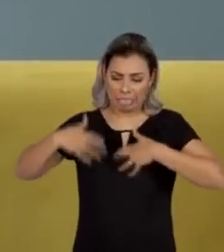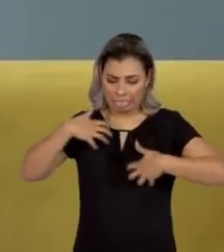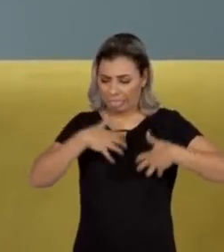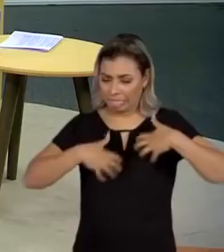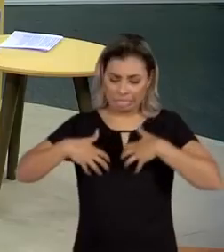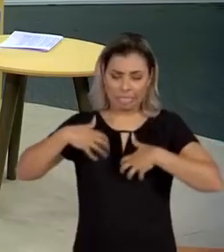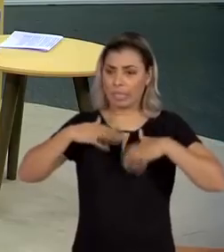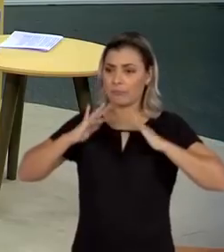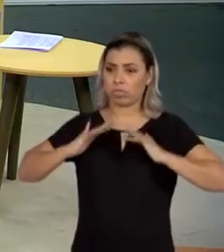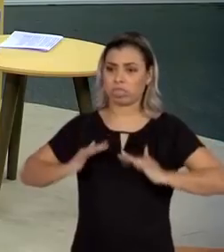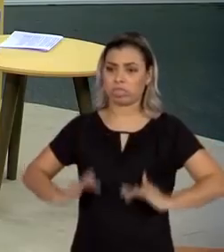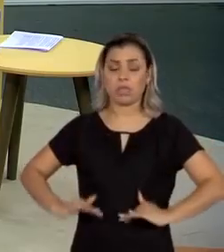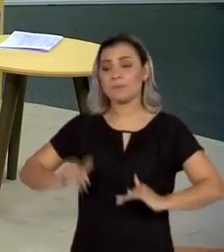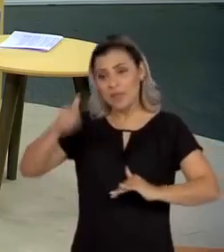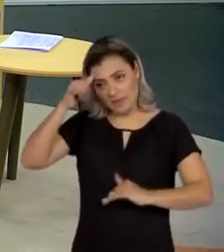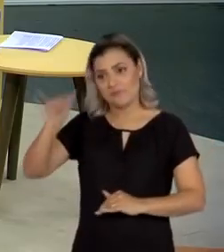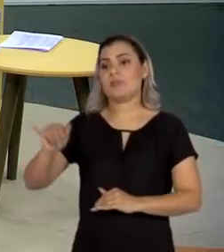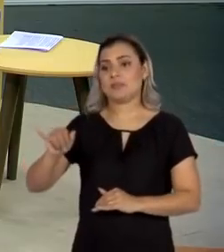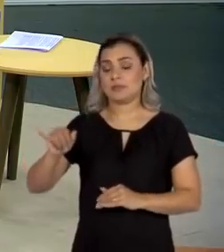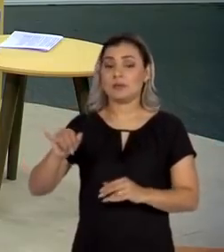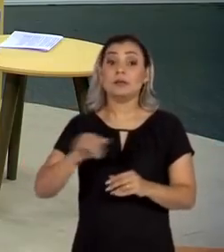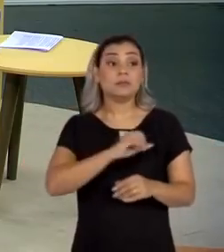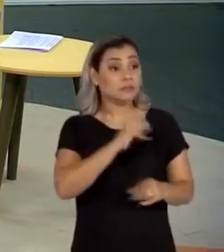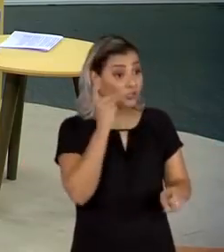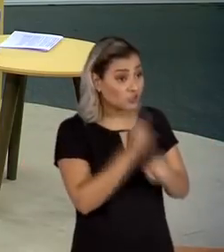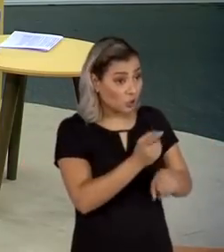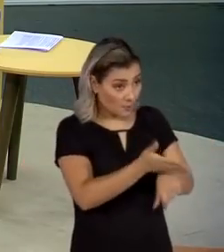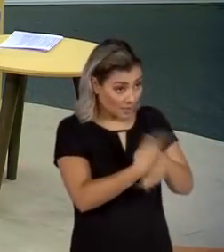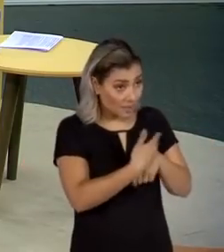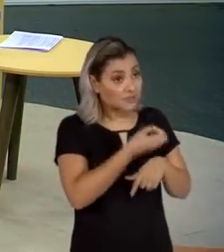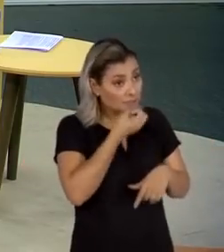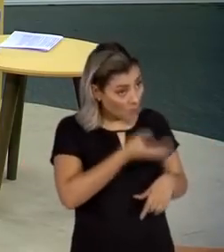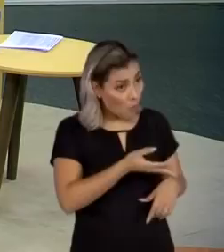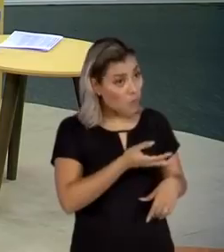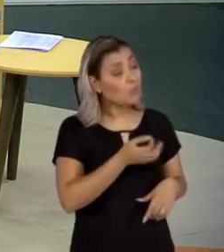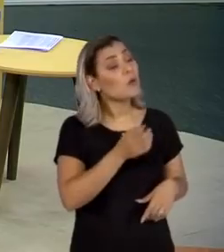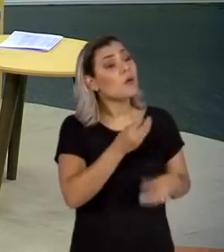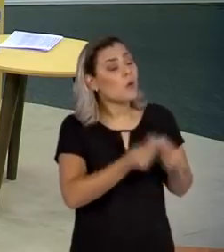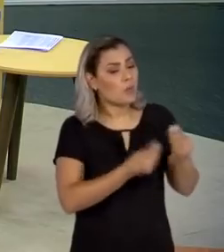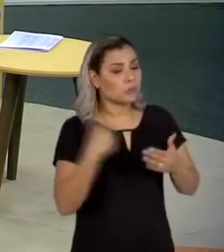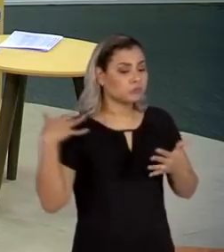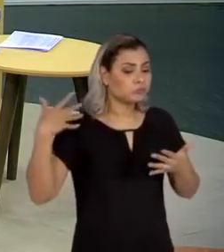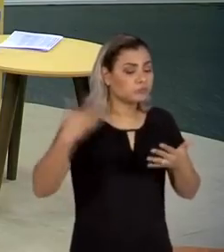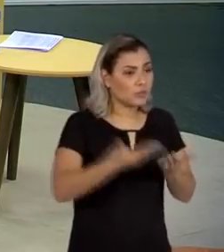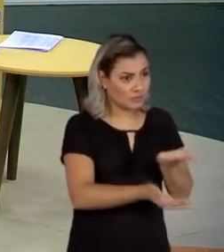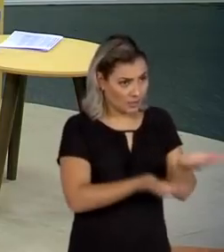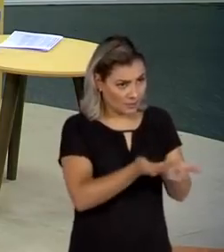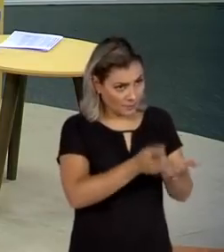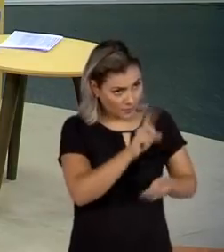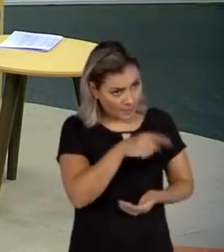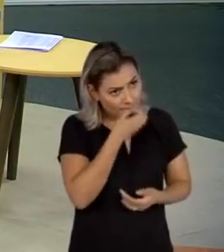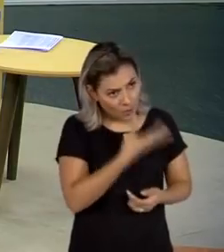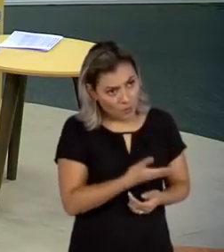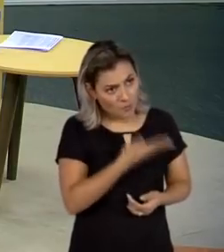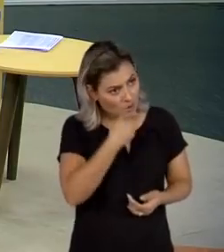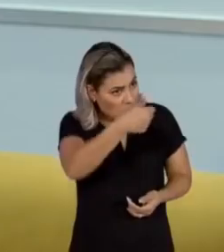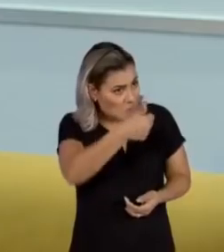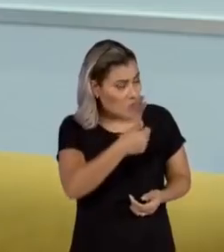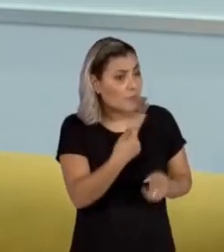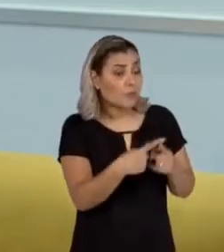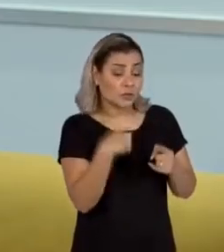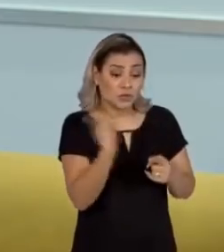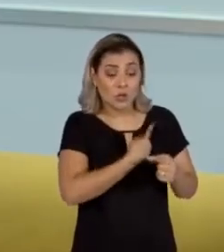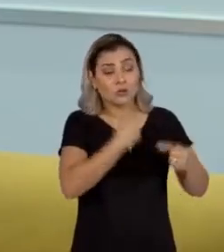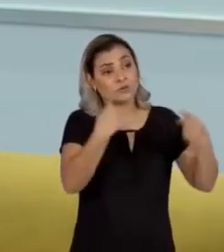essa prevenção, esse diagnóstico antecipado é o que faz toda a diferença ao longo do tratamento. E esse é o nosso